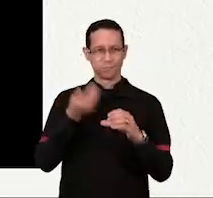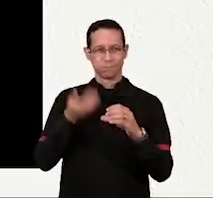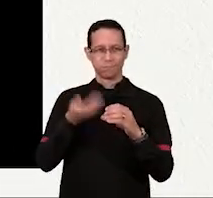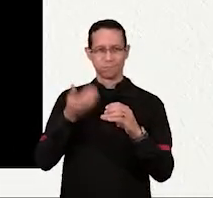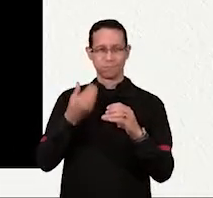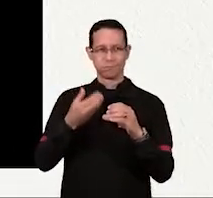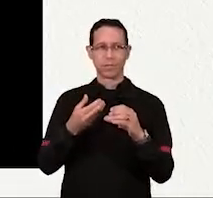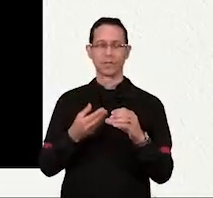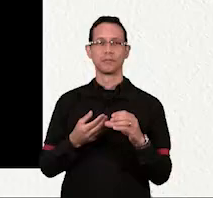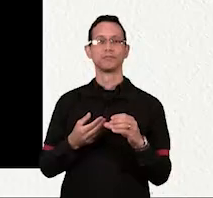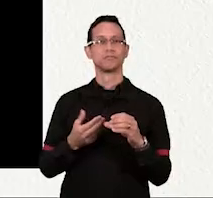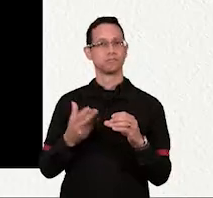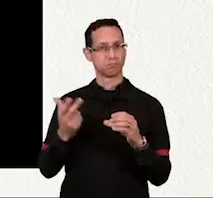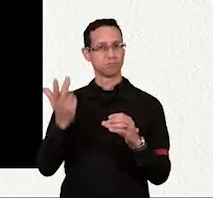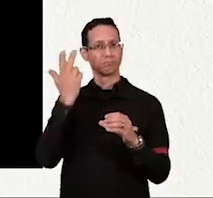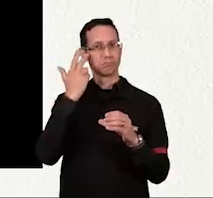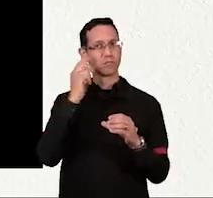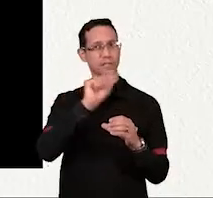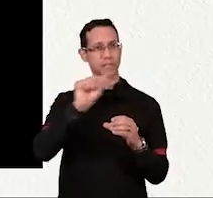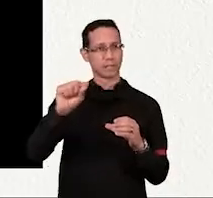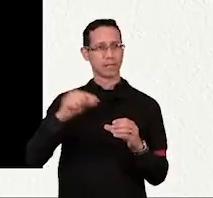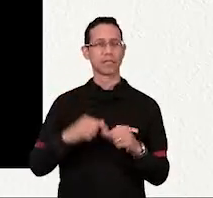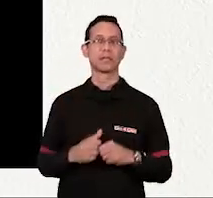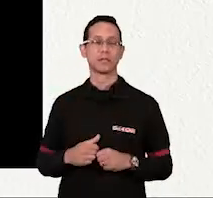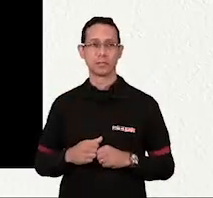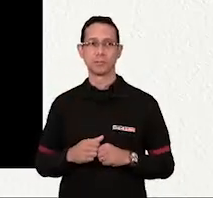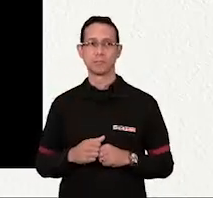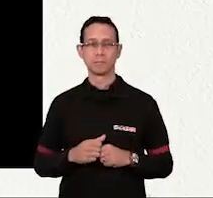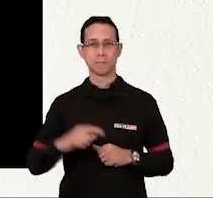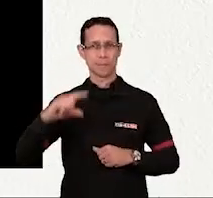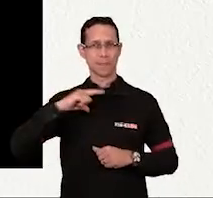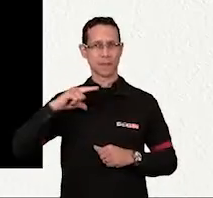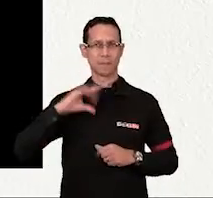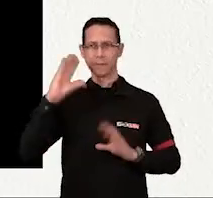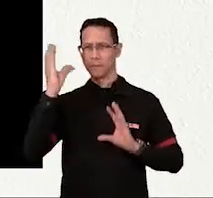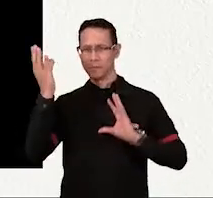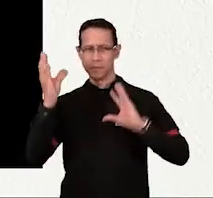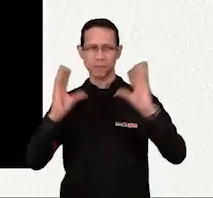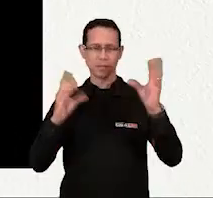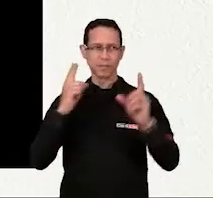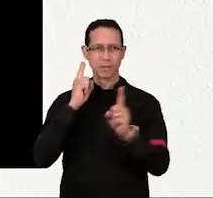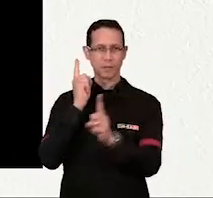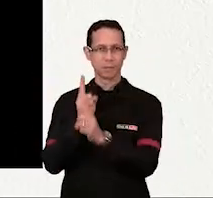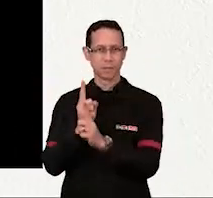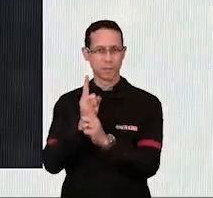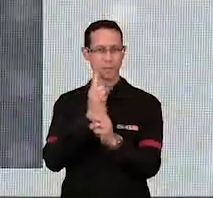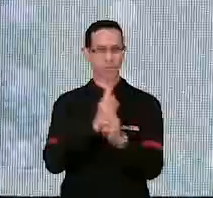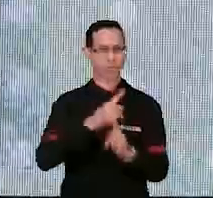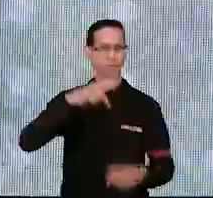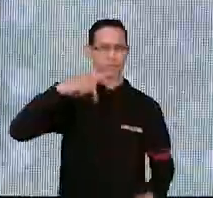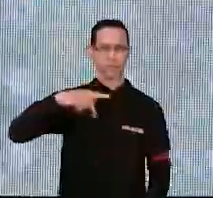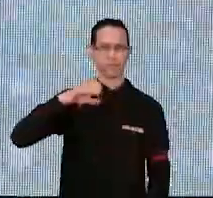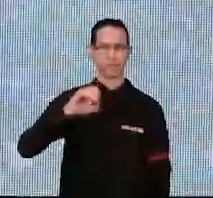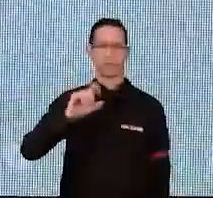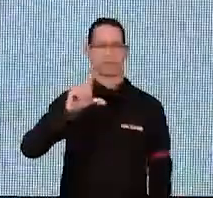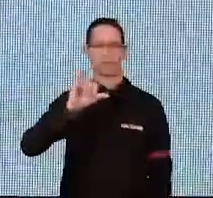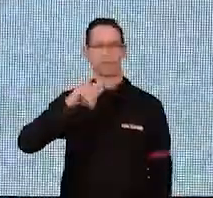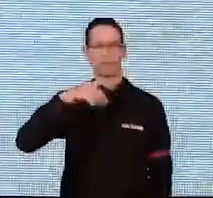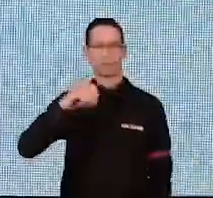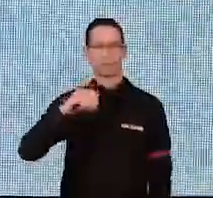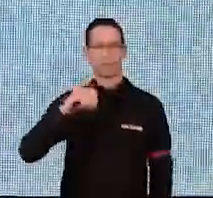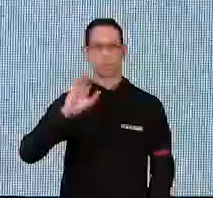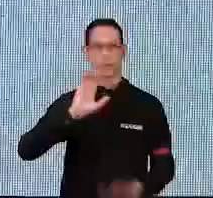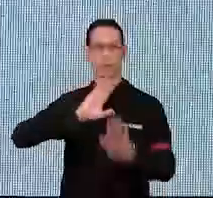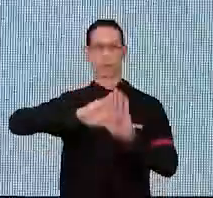muito clássico. Eu acho que eu não consigo lembrar de um caso que eu encontrei um pólipo e que atrás não tinha